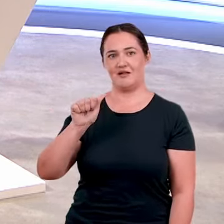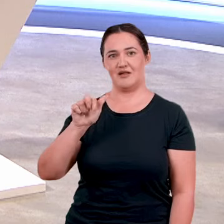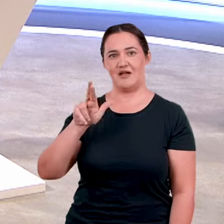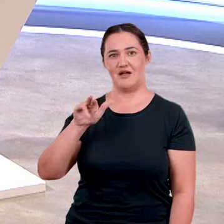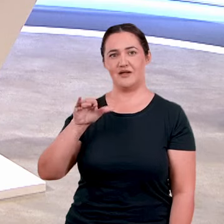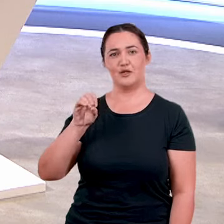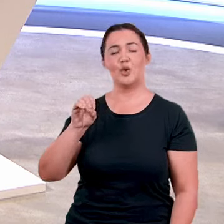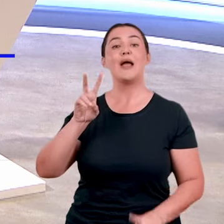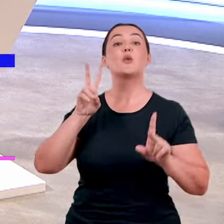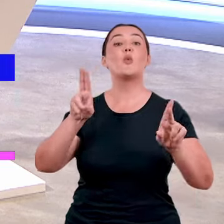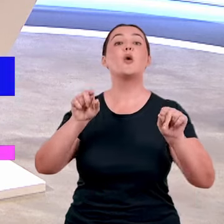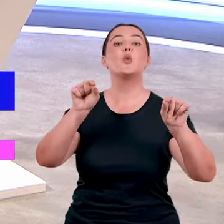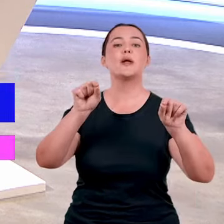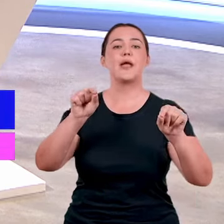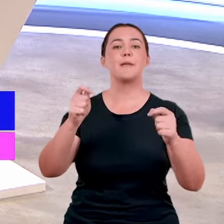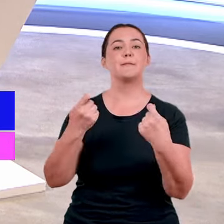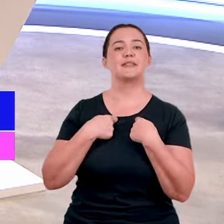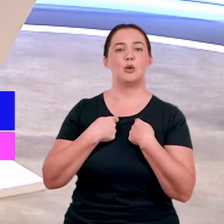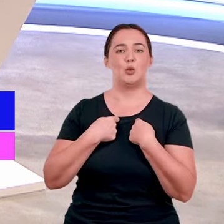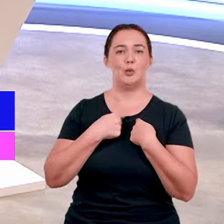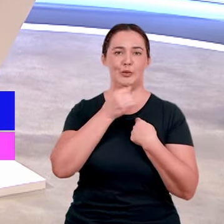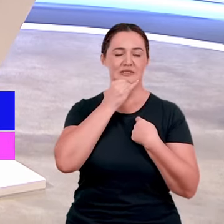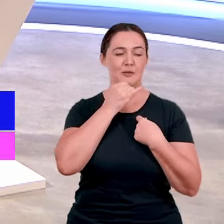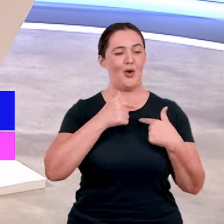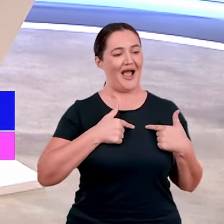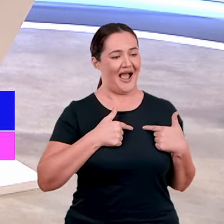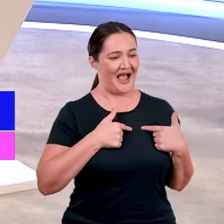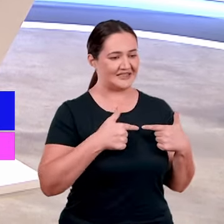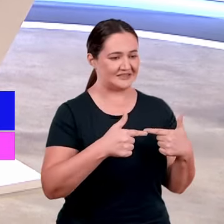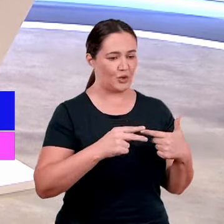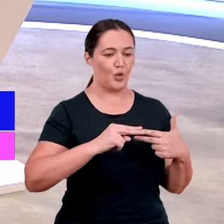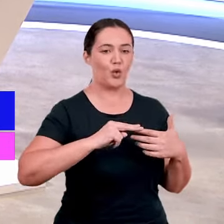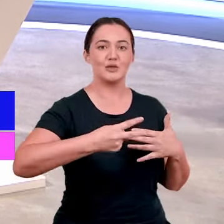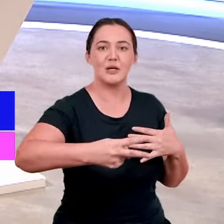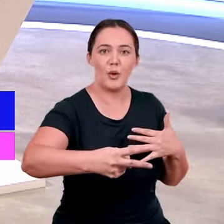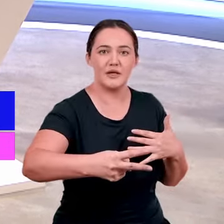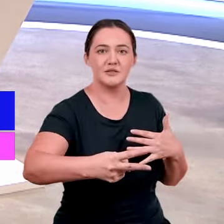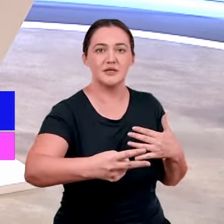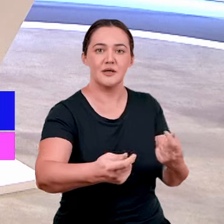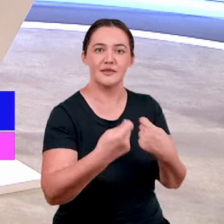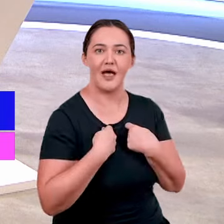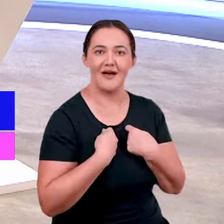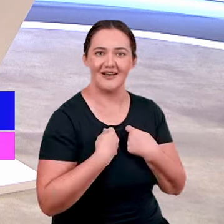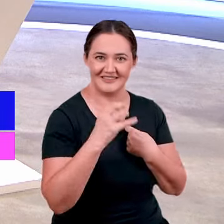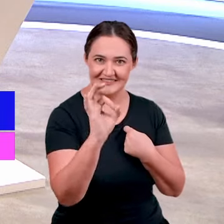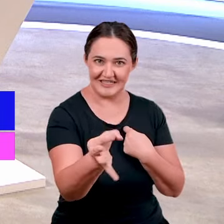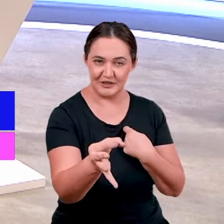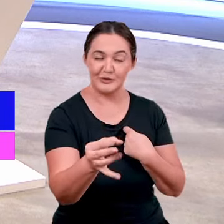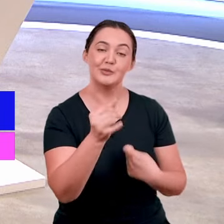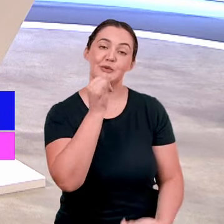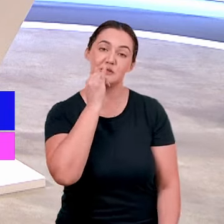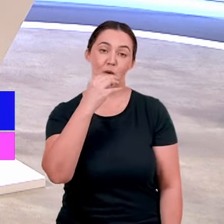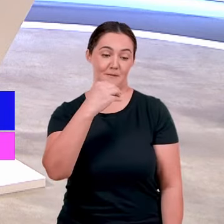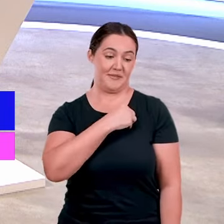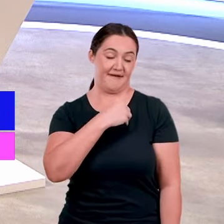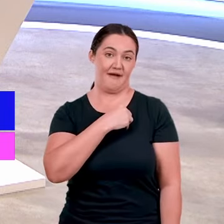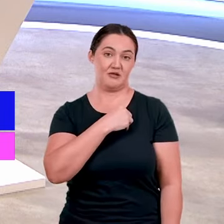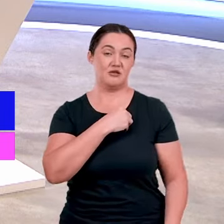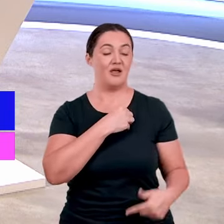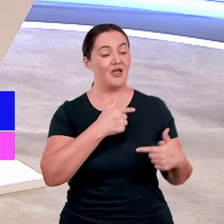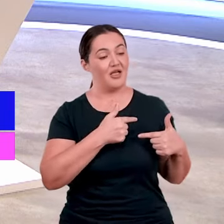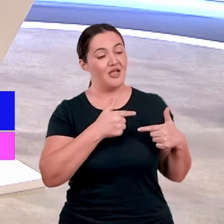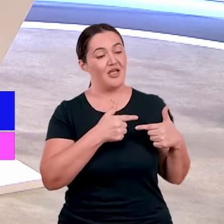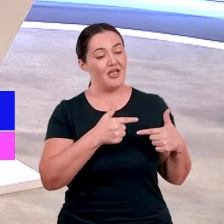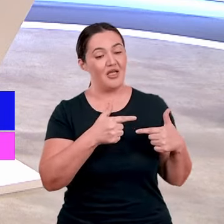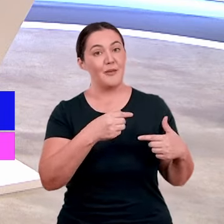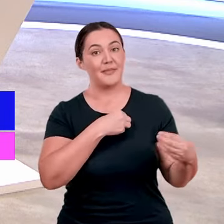algo que você recebe em troca de algo que fez. Então, o pecador tem como recompensa a